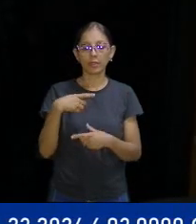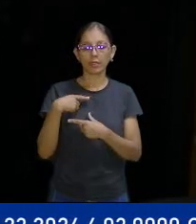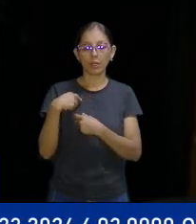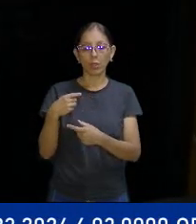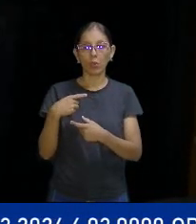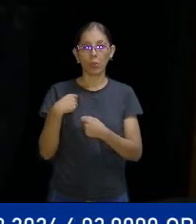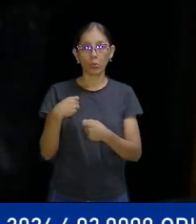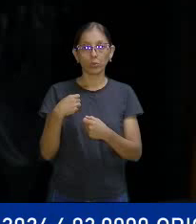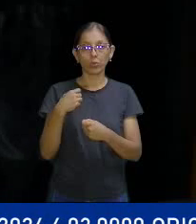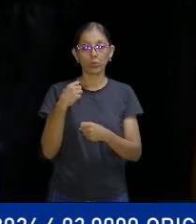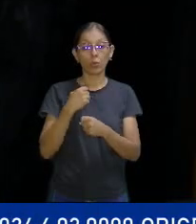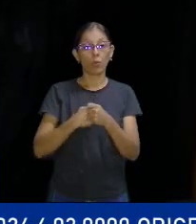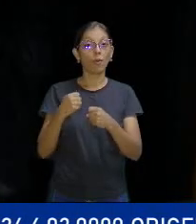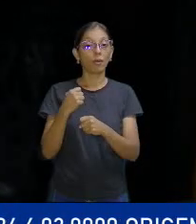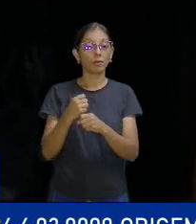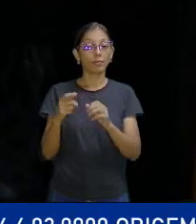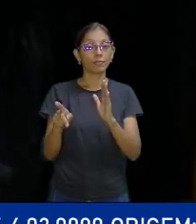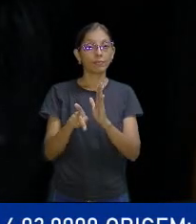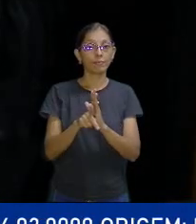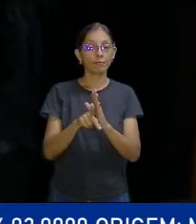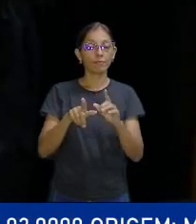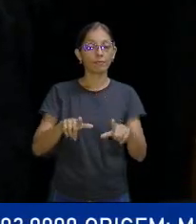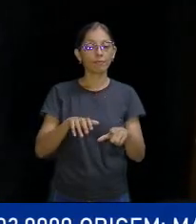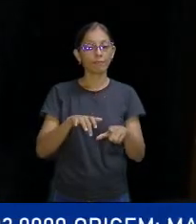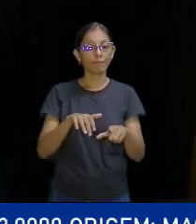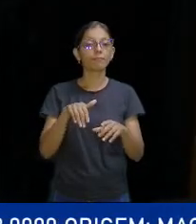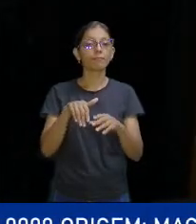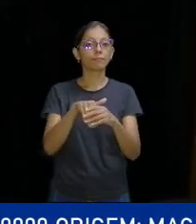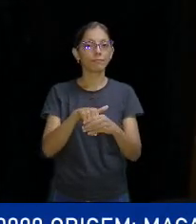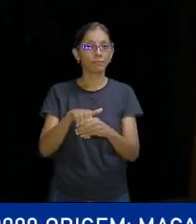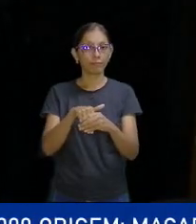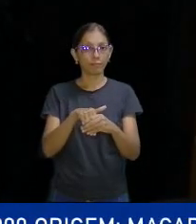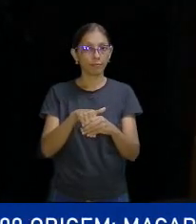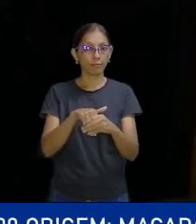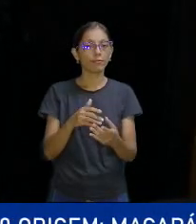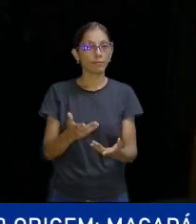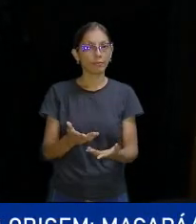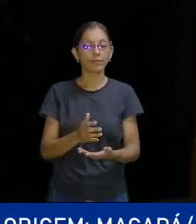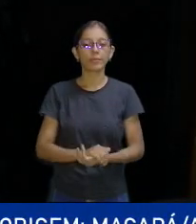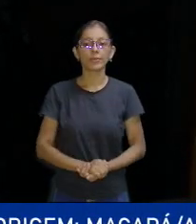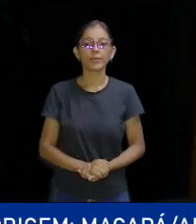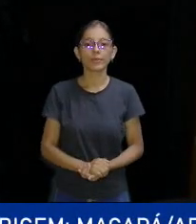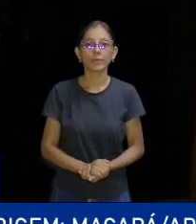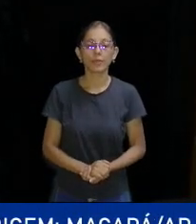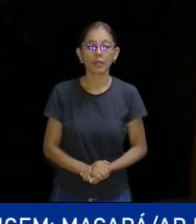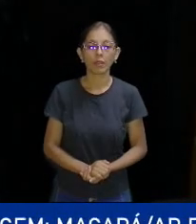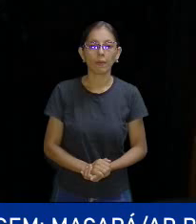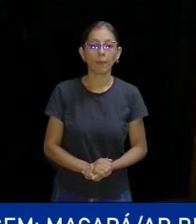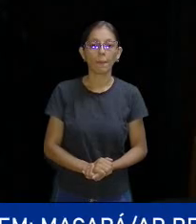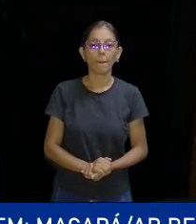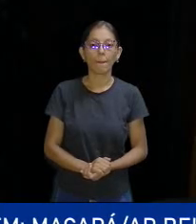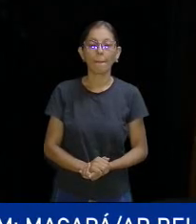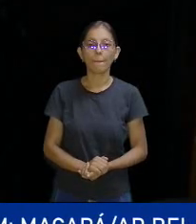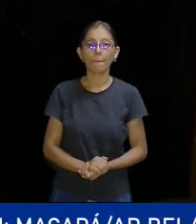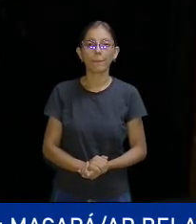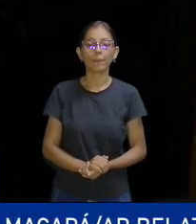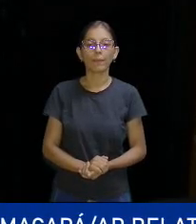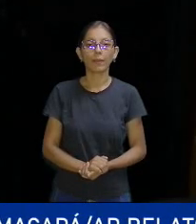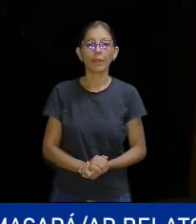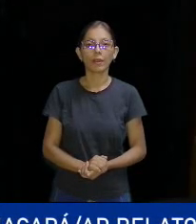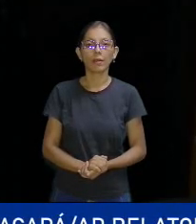eleições. Quem não fizer até 15 de agosto de 2022, poderão fazê-lo até 15 de agosto do ano das eleições. Pois